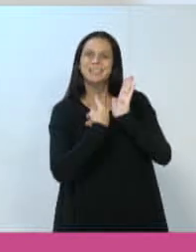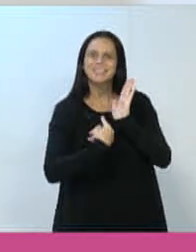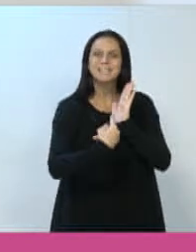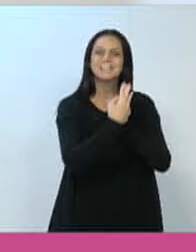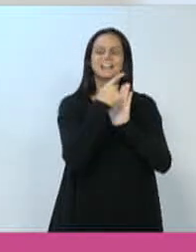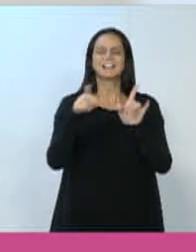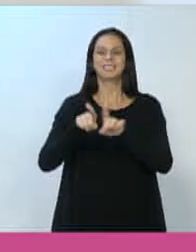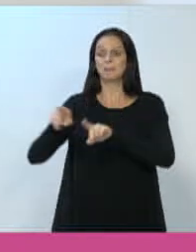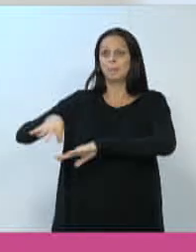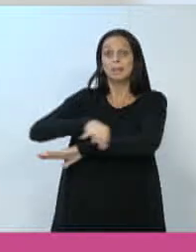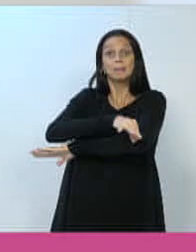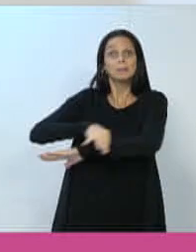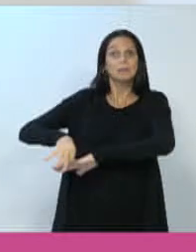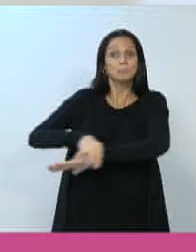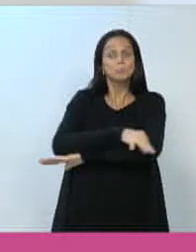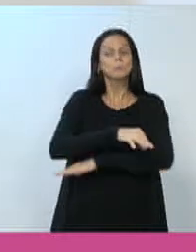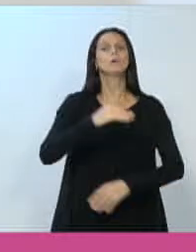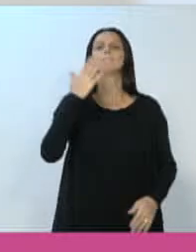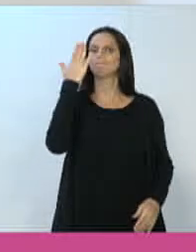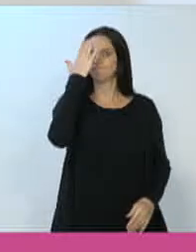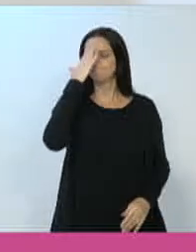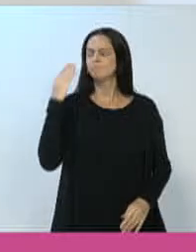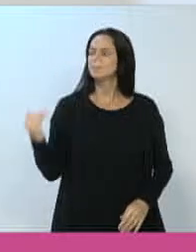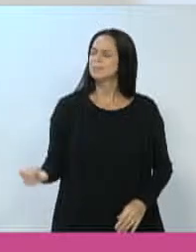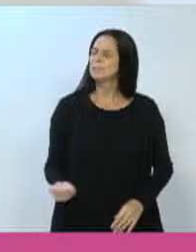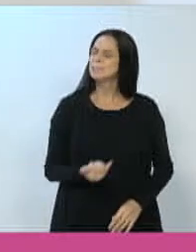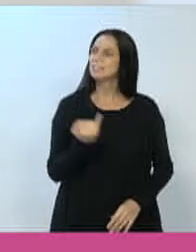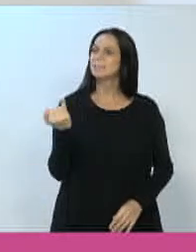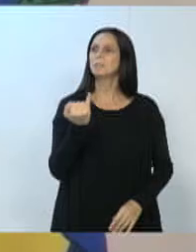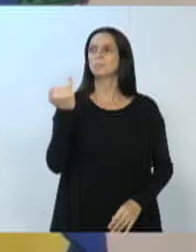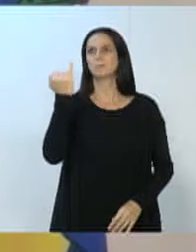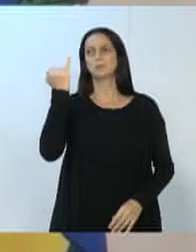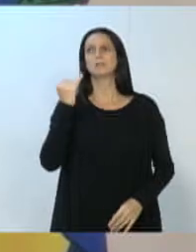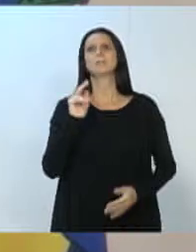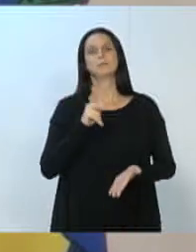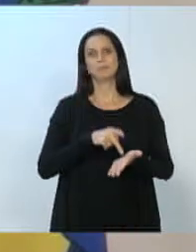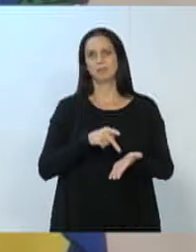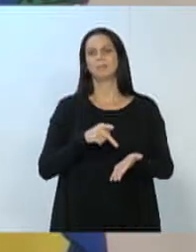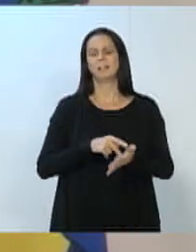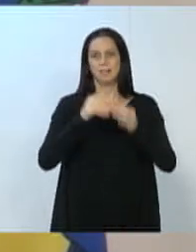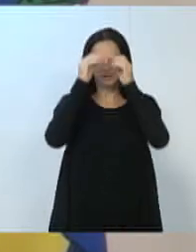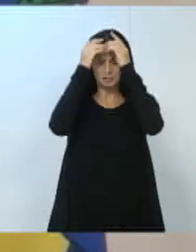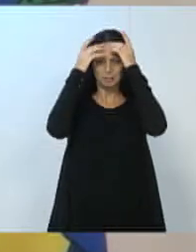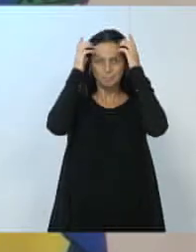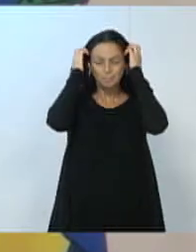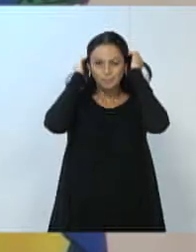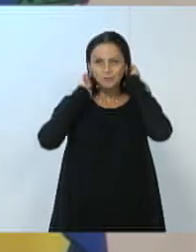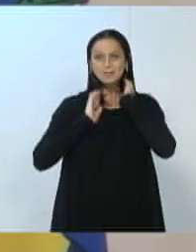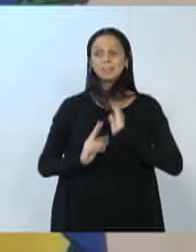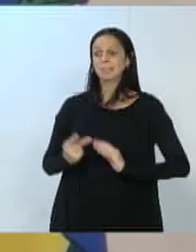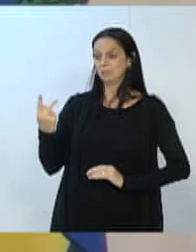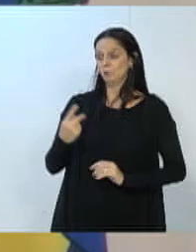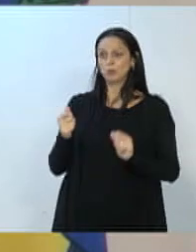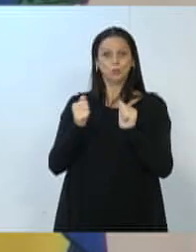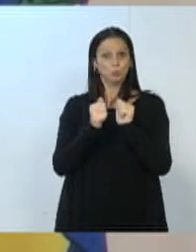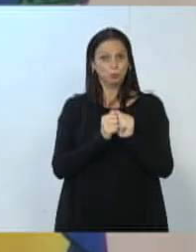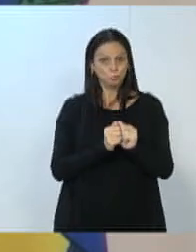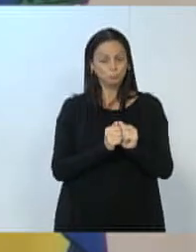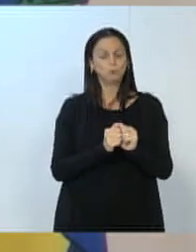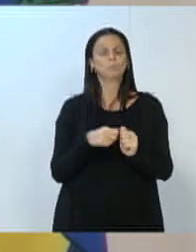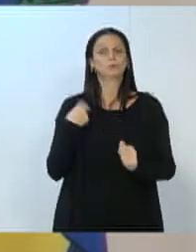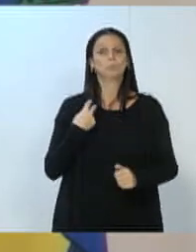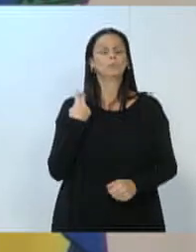arquitetura e eu sei da importância né te sendo assim conjunto com a vereadora Silmar da procuradoria da mulher